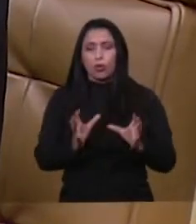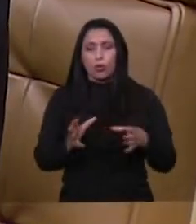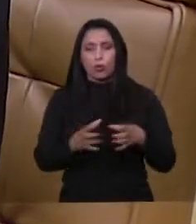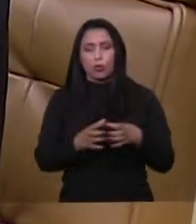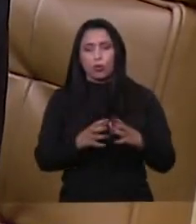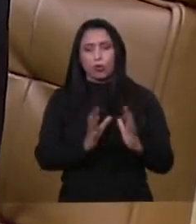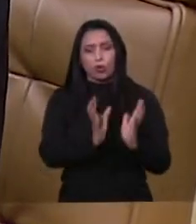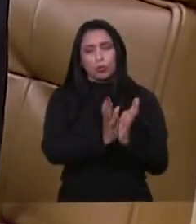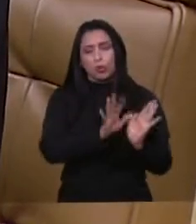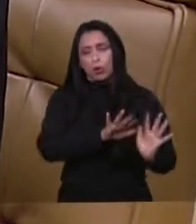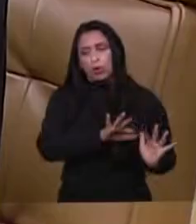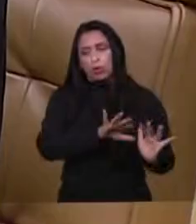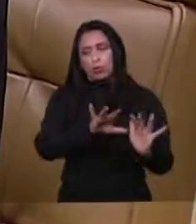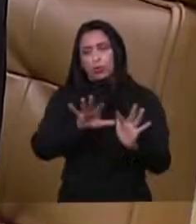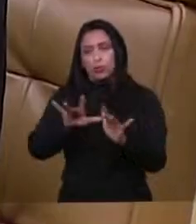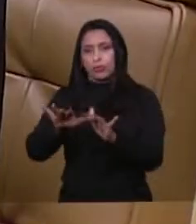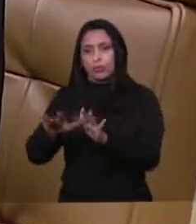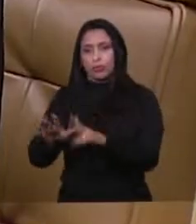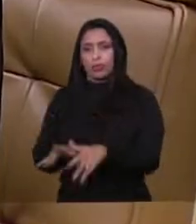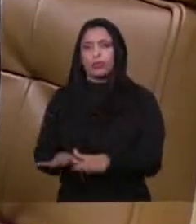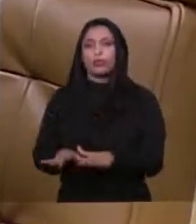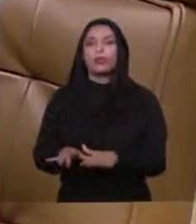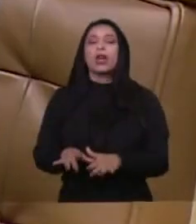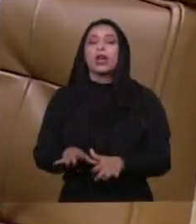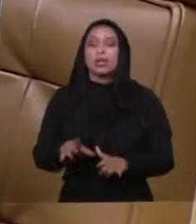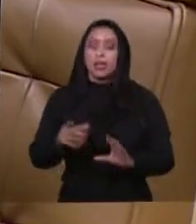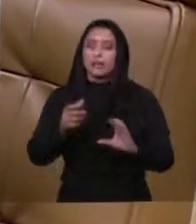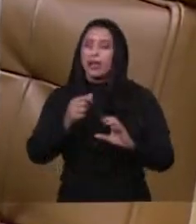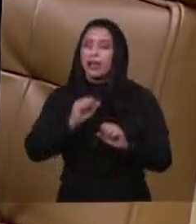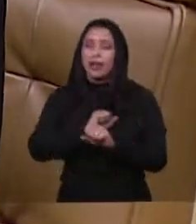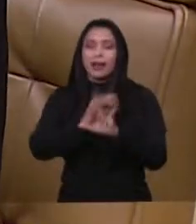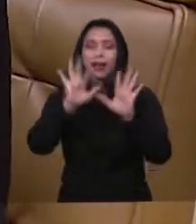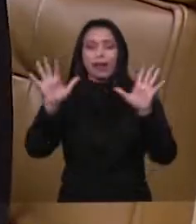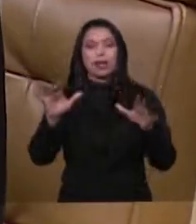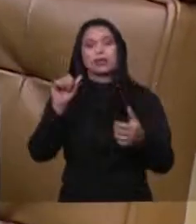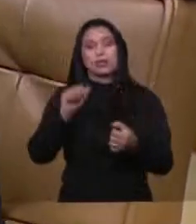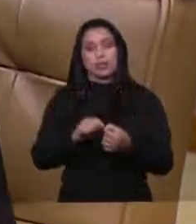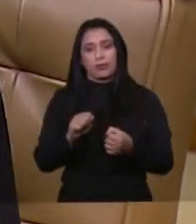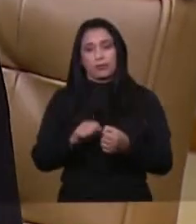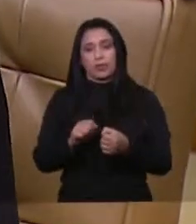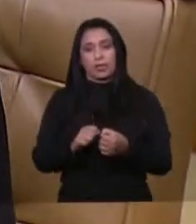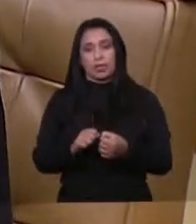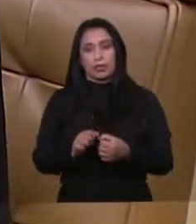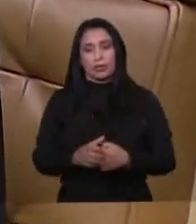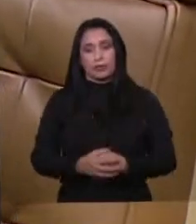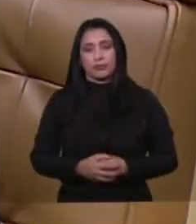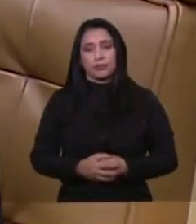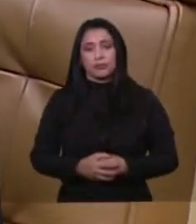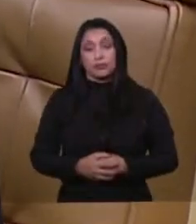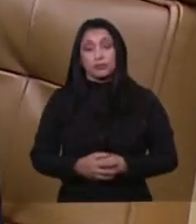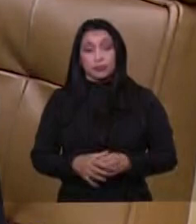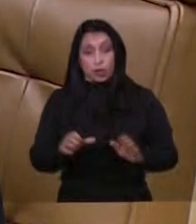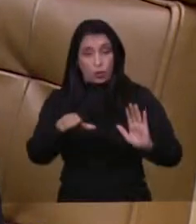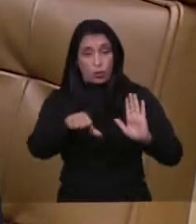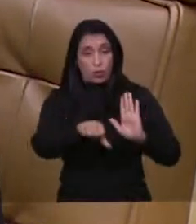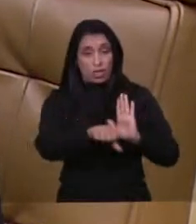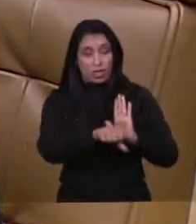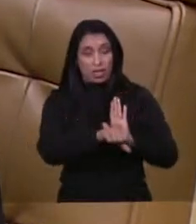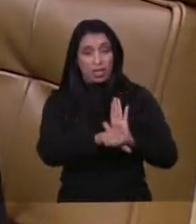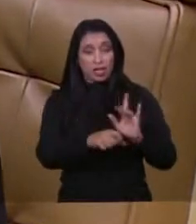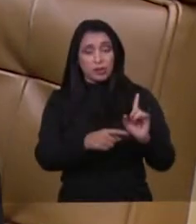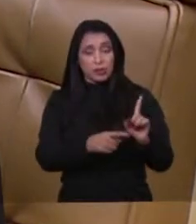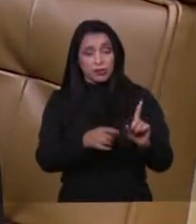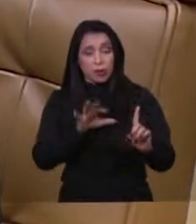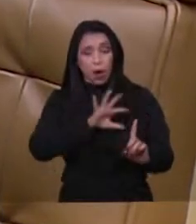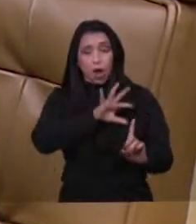em uma concorrência de vontades bem caracterizada. Os agentes envolvidos na prática criminosa exerceram influência